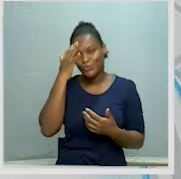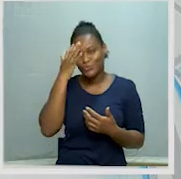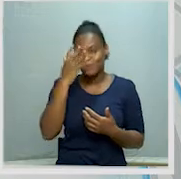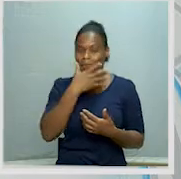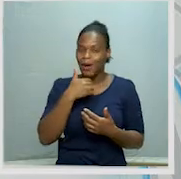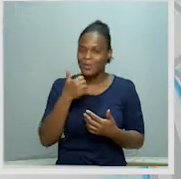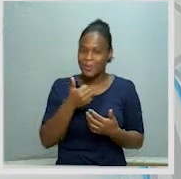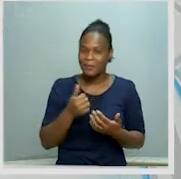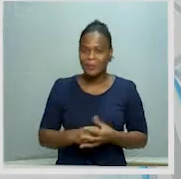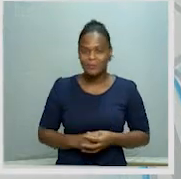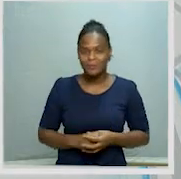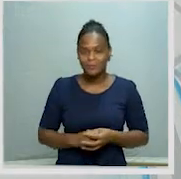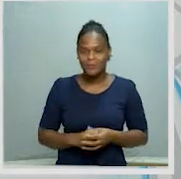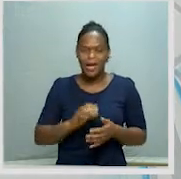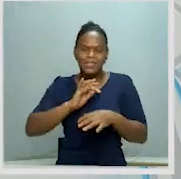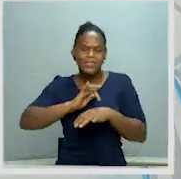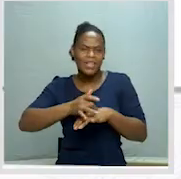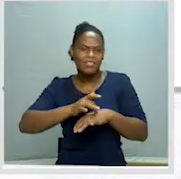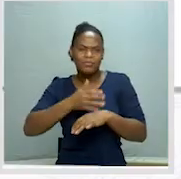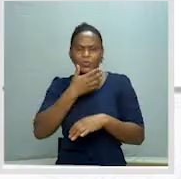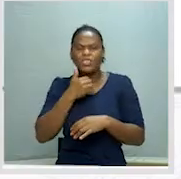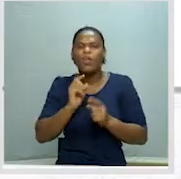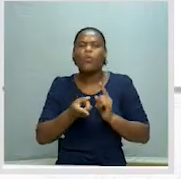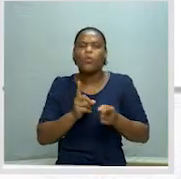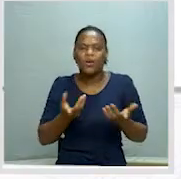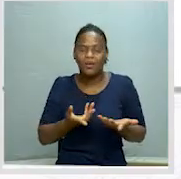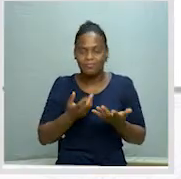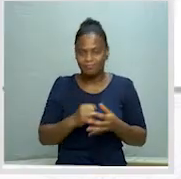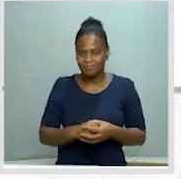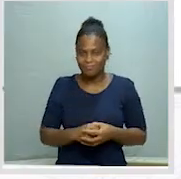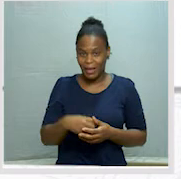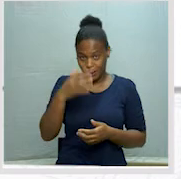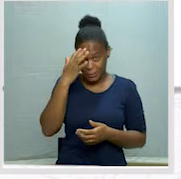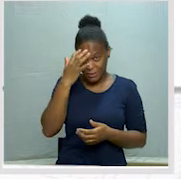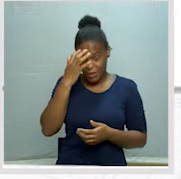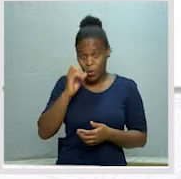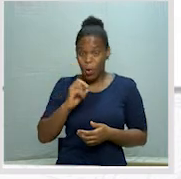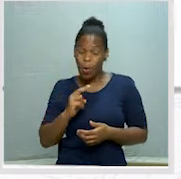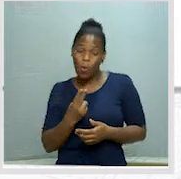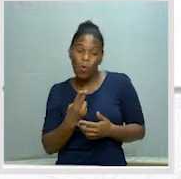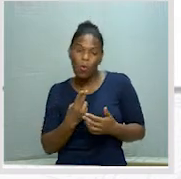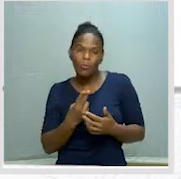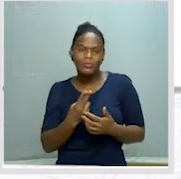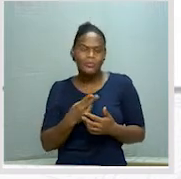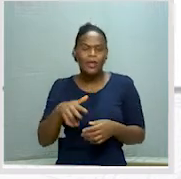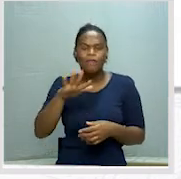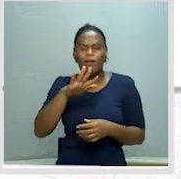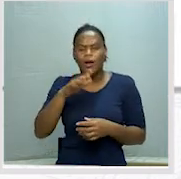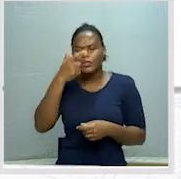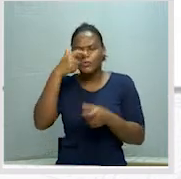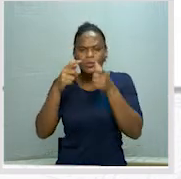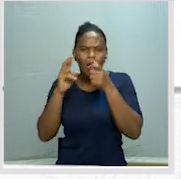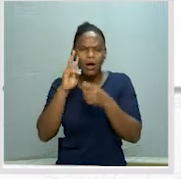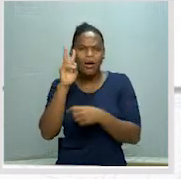estético. Sensibilidade estética, o quê? É a capacidade ou a faculdade de apreciar obras de